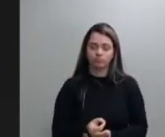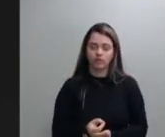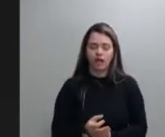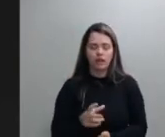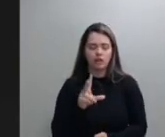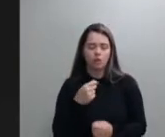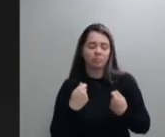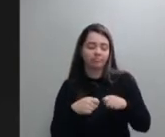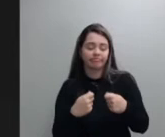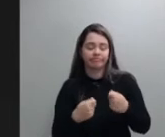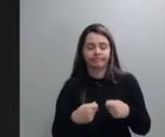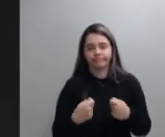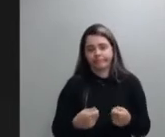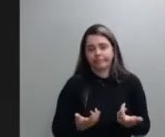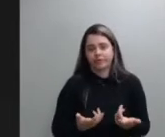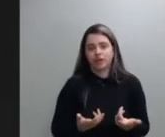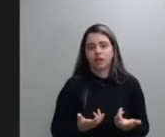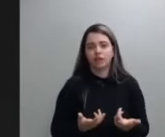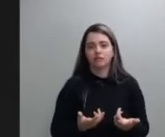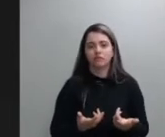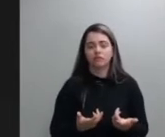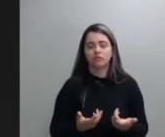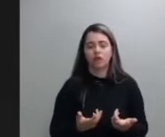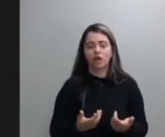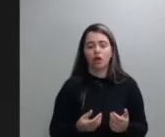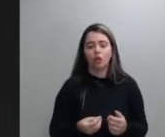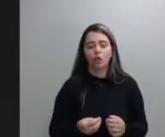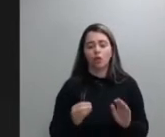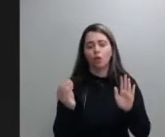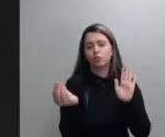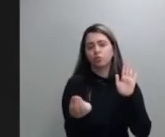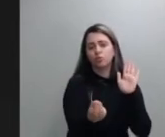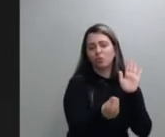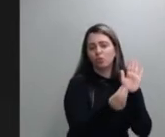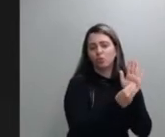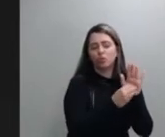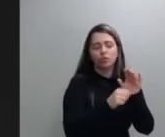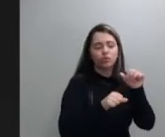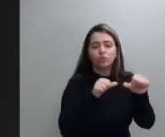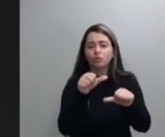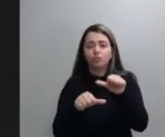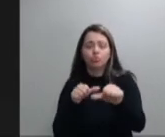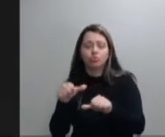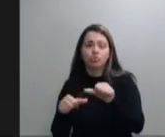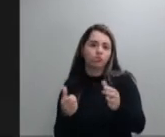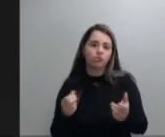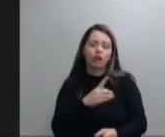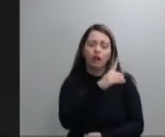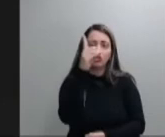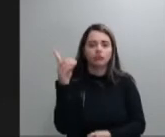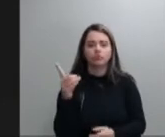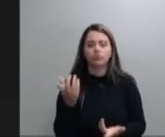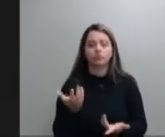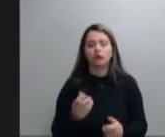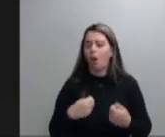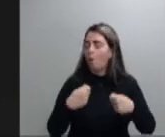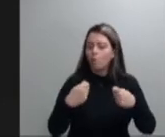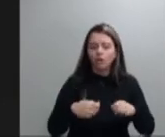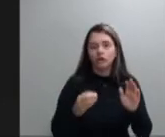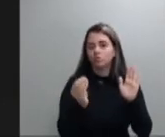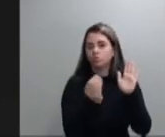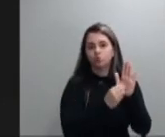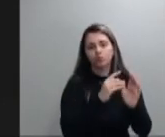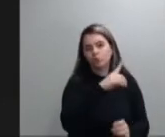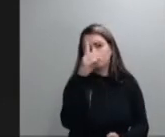concurso não poderia promover uma primeira fixação e depois alterá-la a pretexto de observância de decisão do